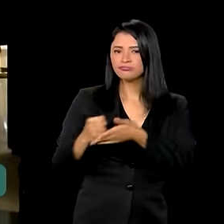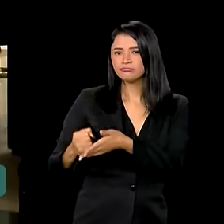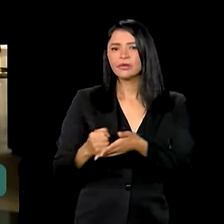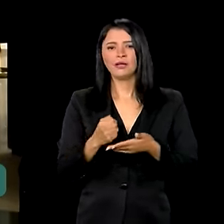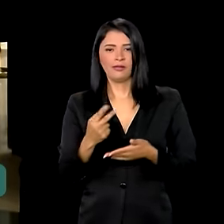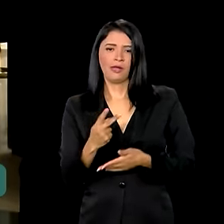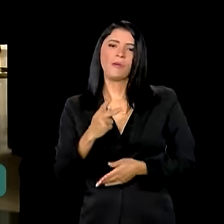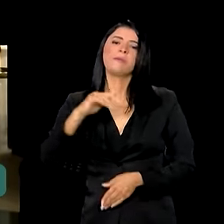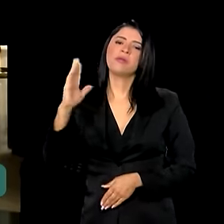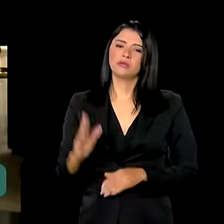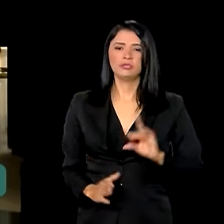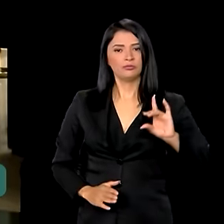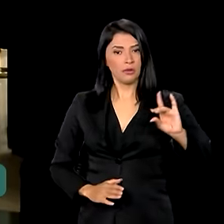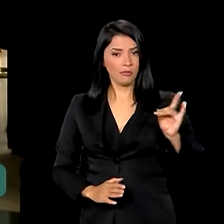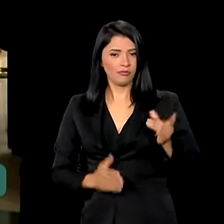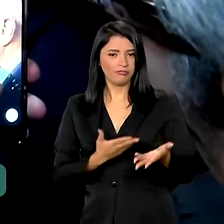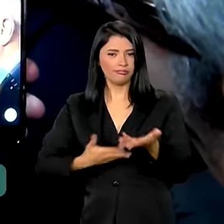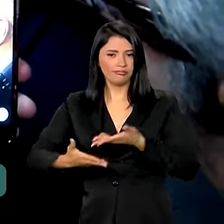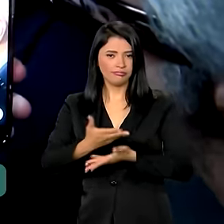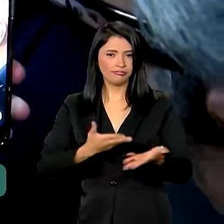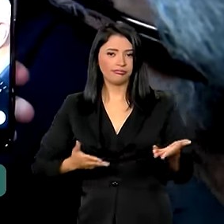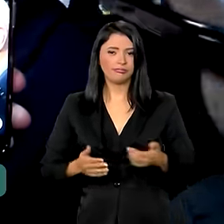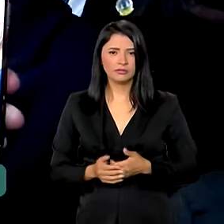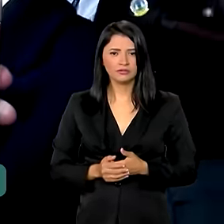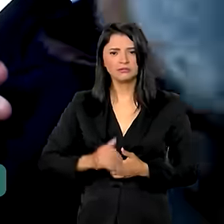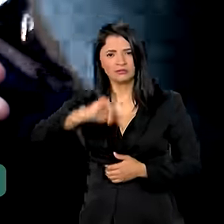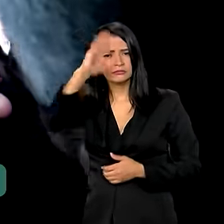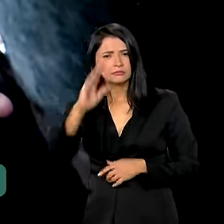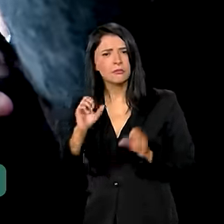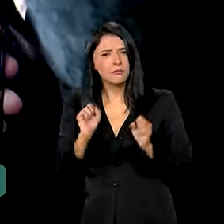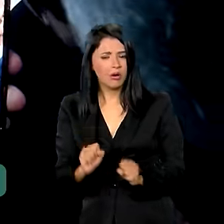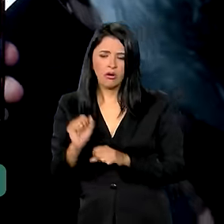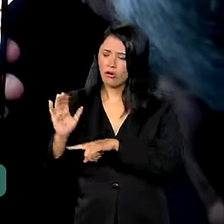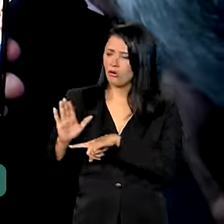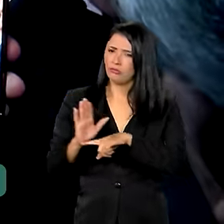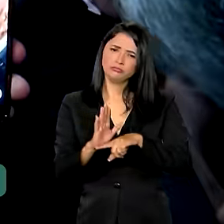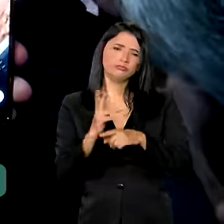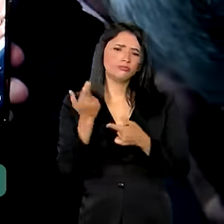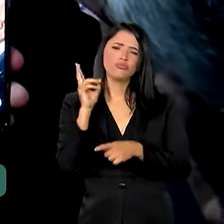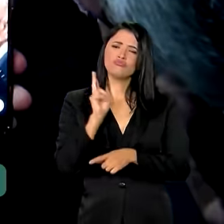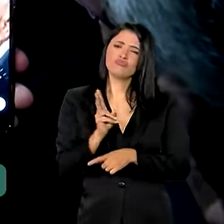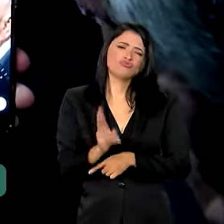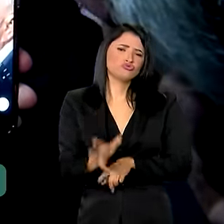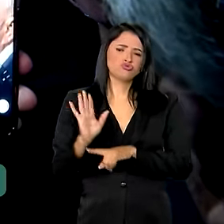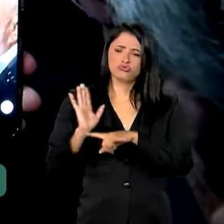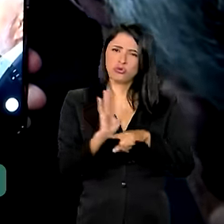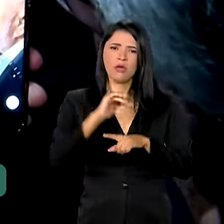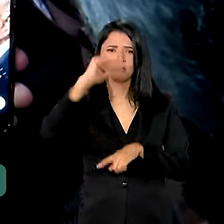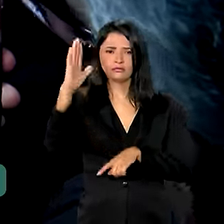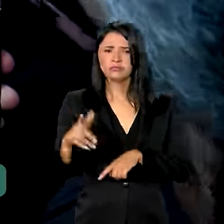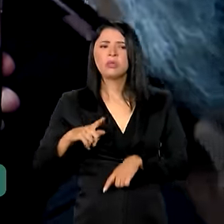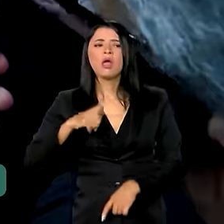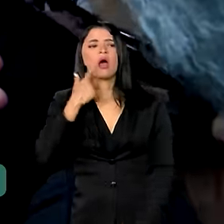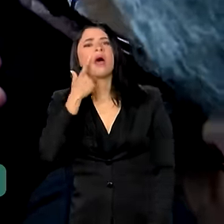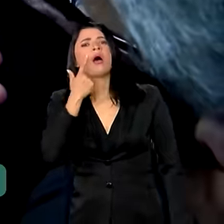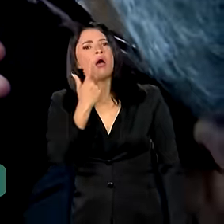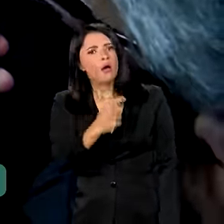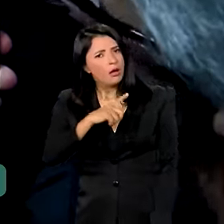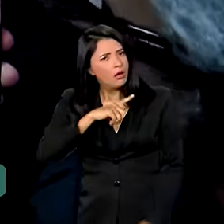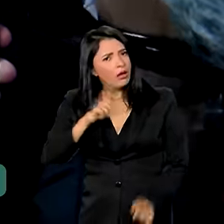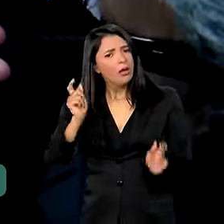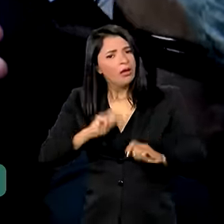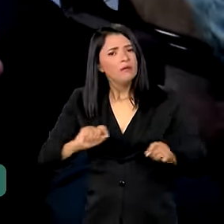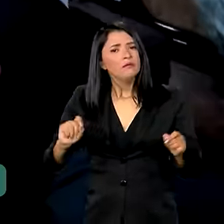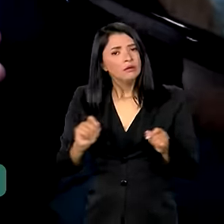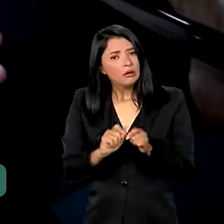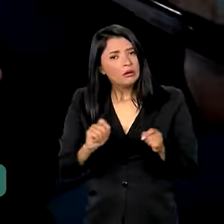entre Brasil e Bolívia. O Brasil pode ajudar como vem ajudando. O Brasil é um país que tem interesse em fazer com